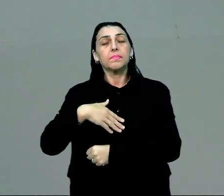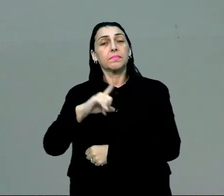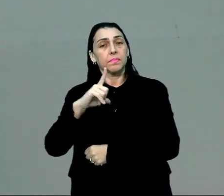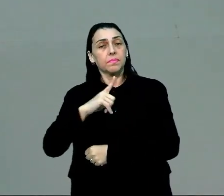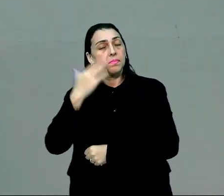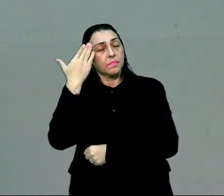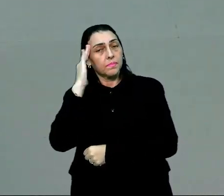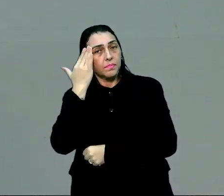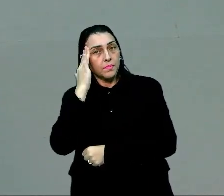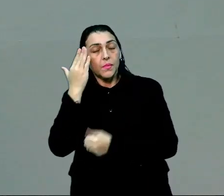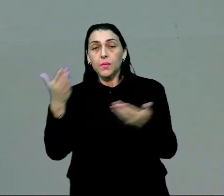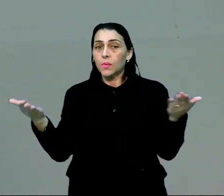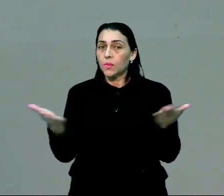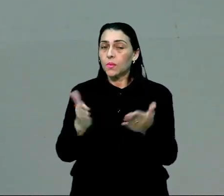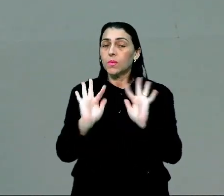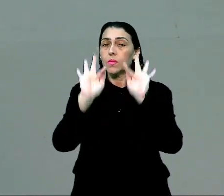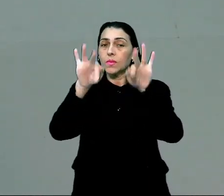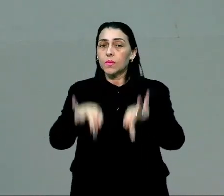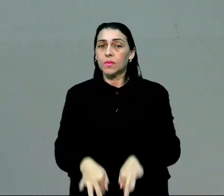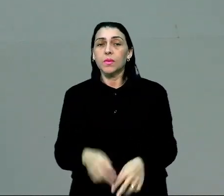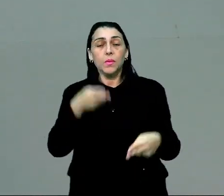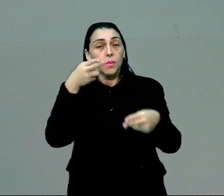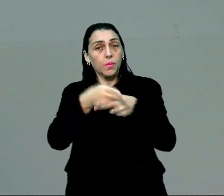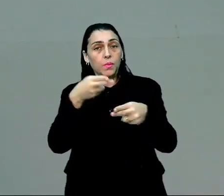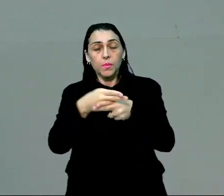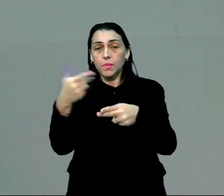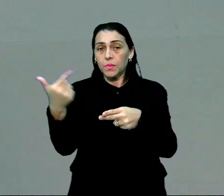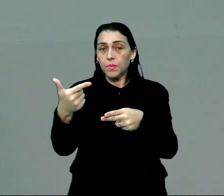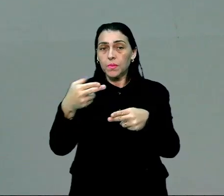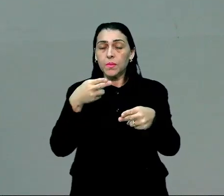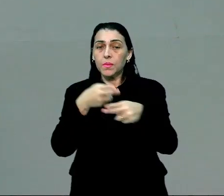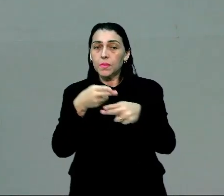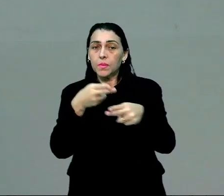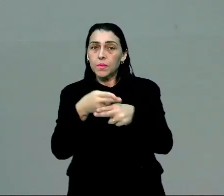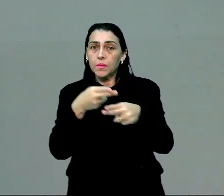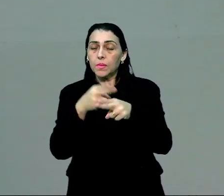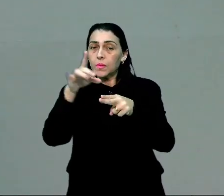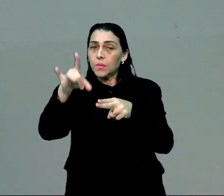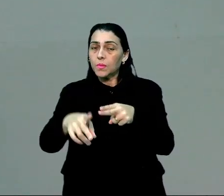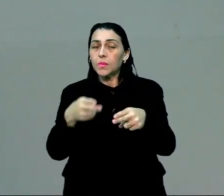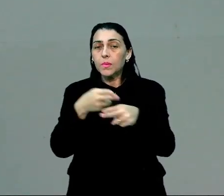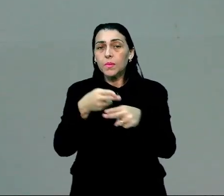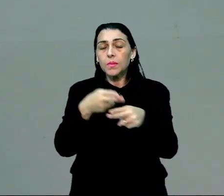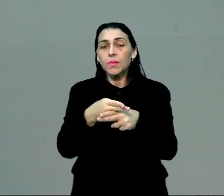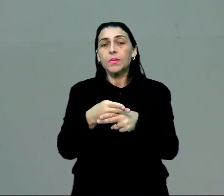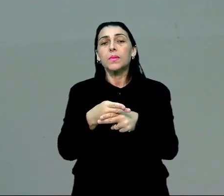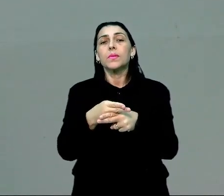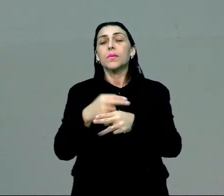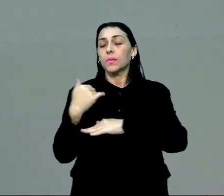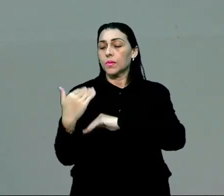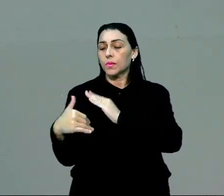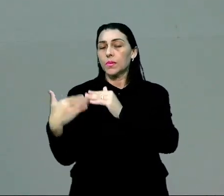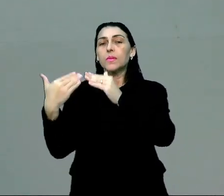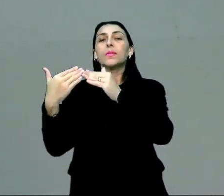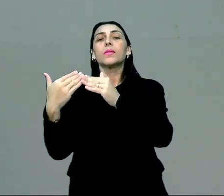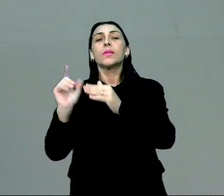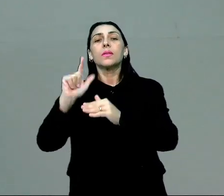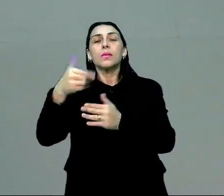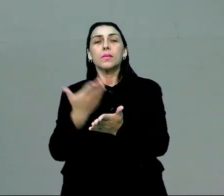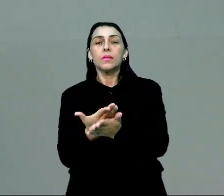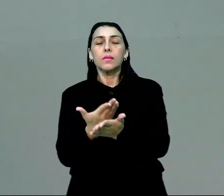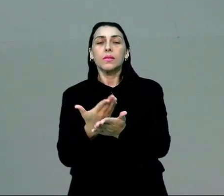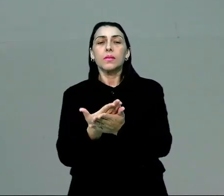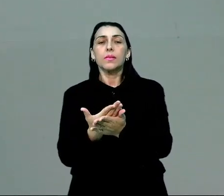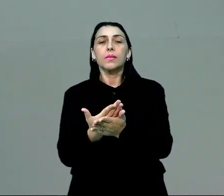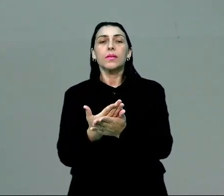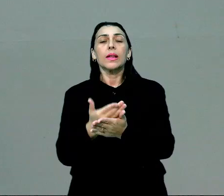tenham entendido. Hoje nós encerramos o nosso último episódio do desenvolvimento. Nas próximas